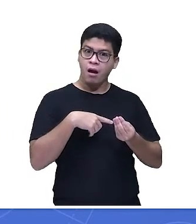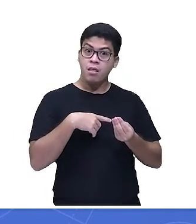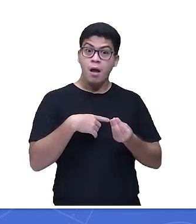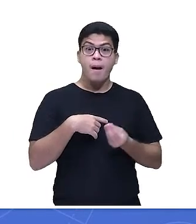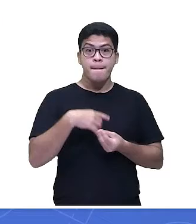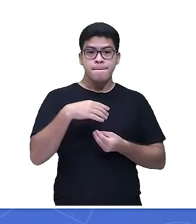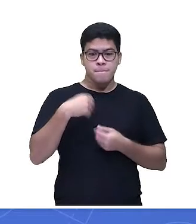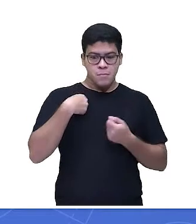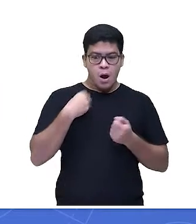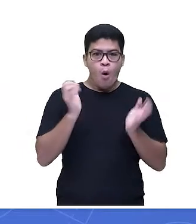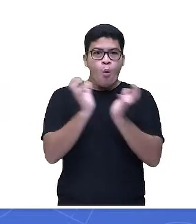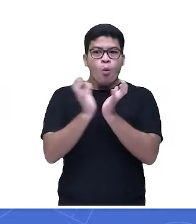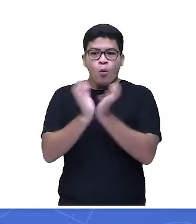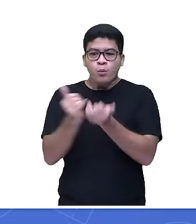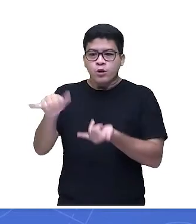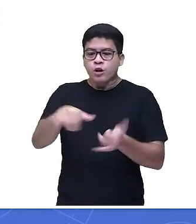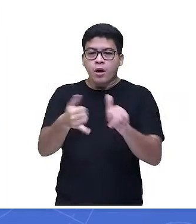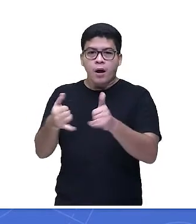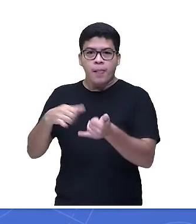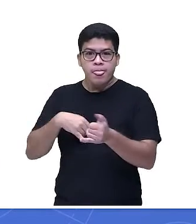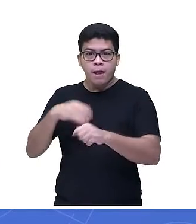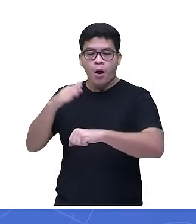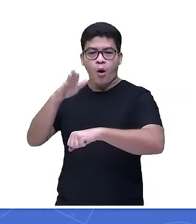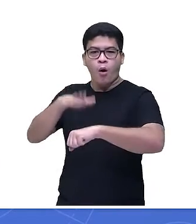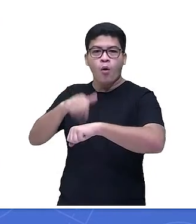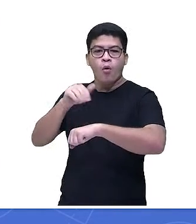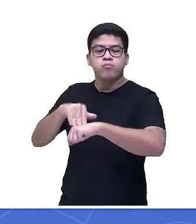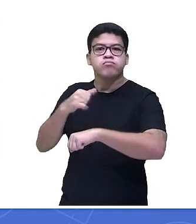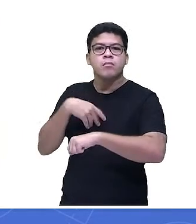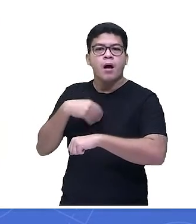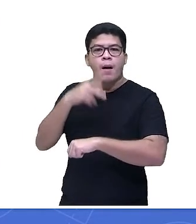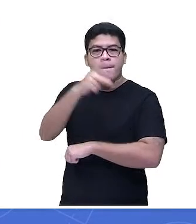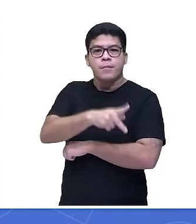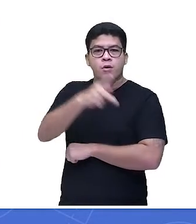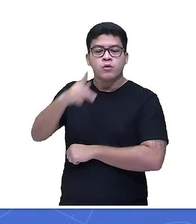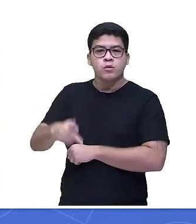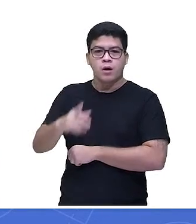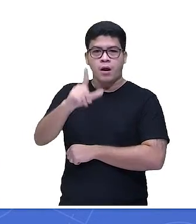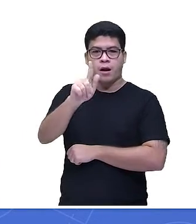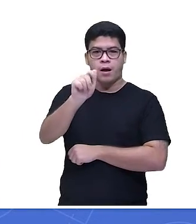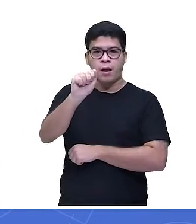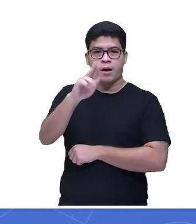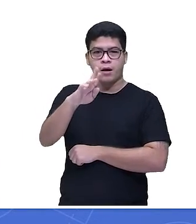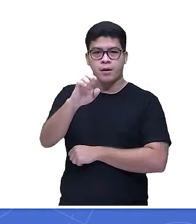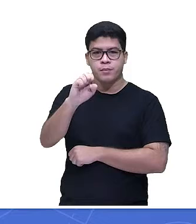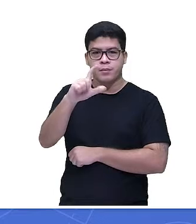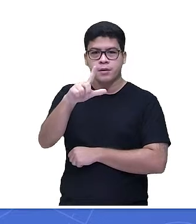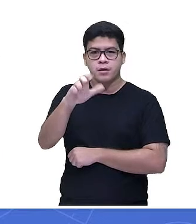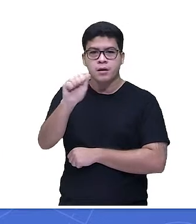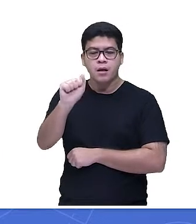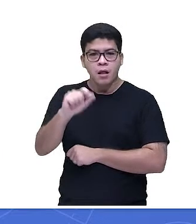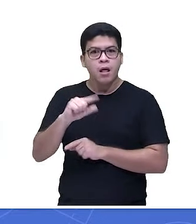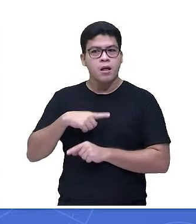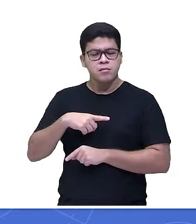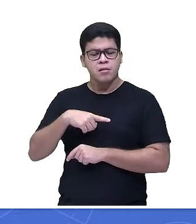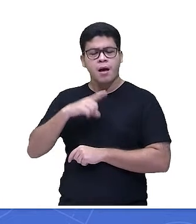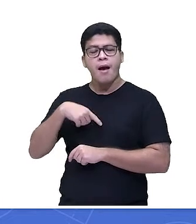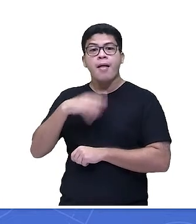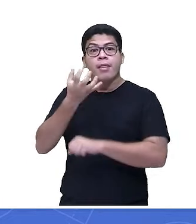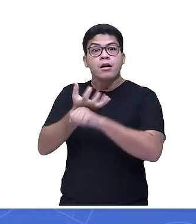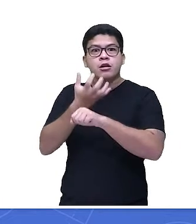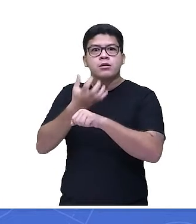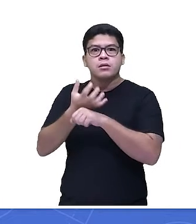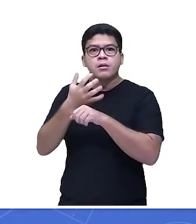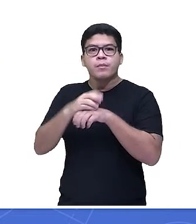Química convidou a professora Gabriela, ela é de arte aqui, professora ministrante de arte, que vai